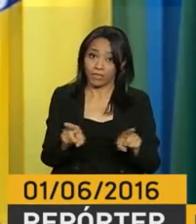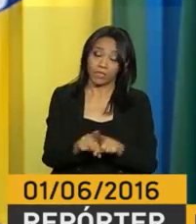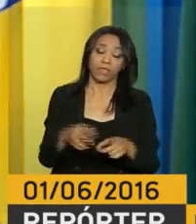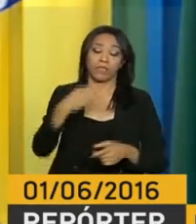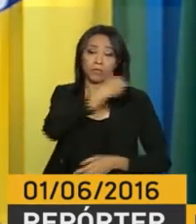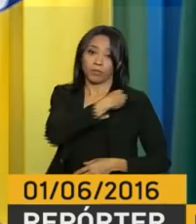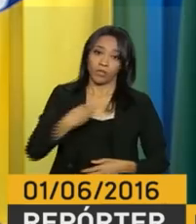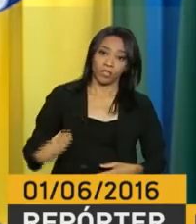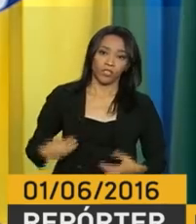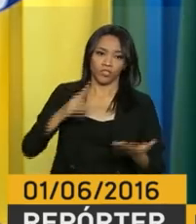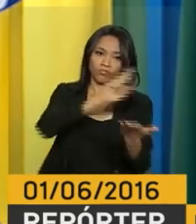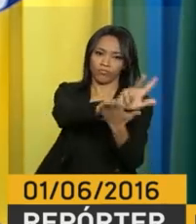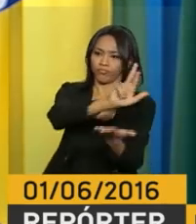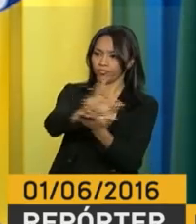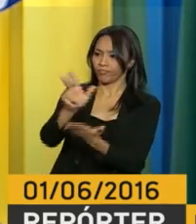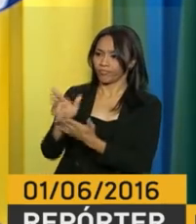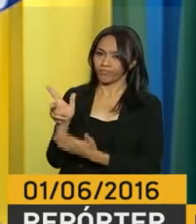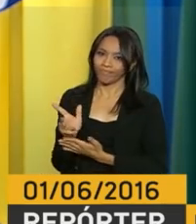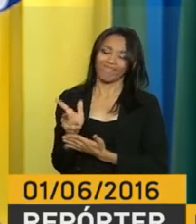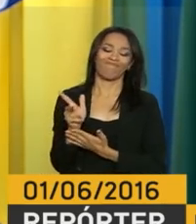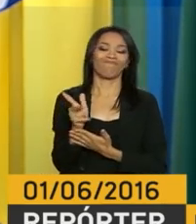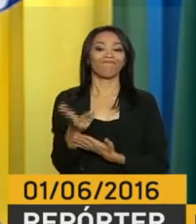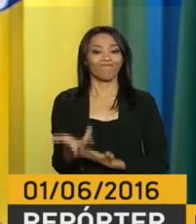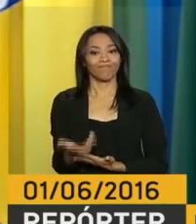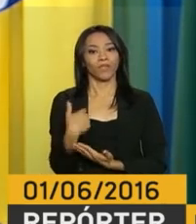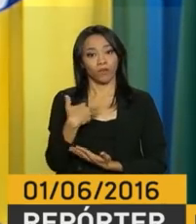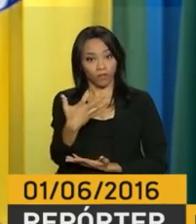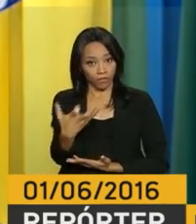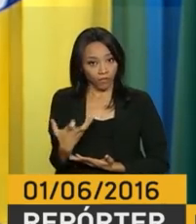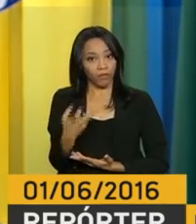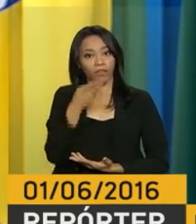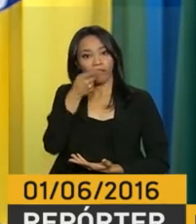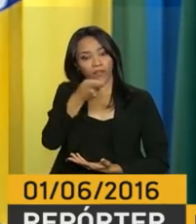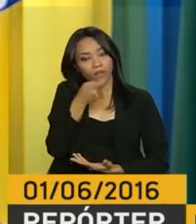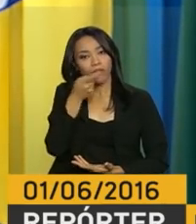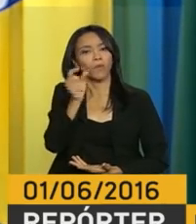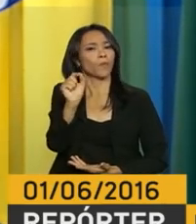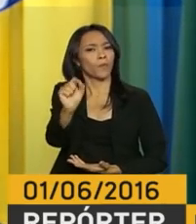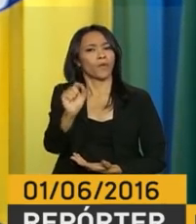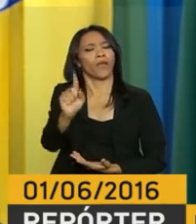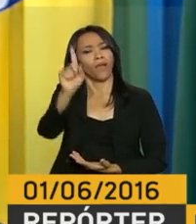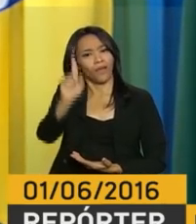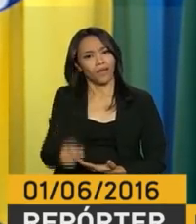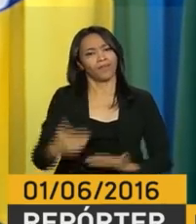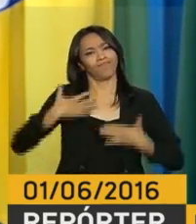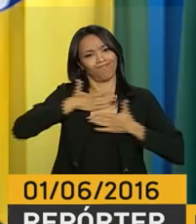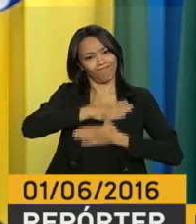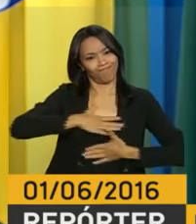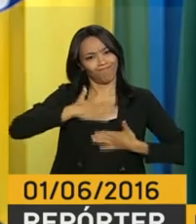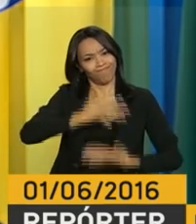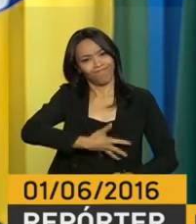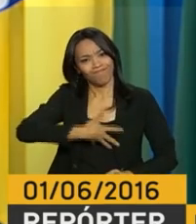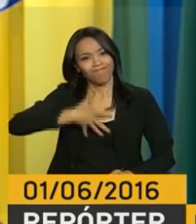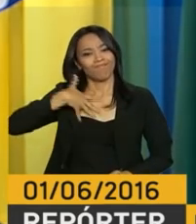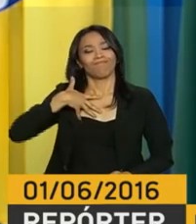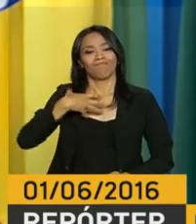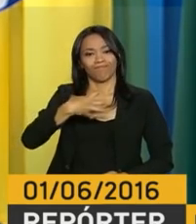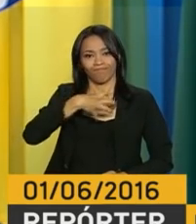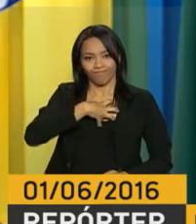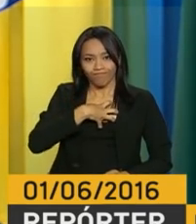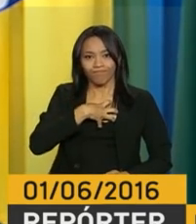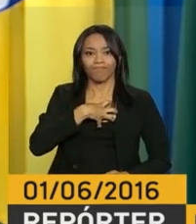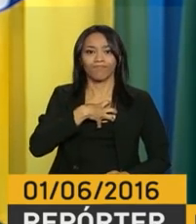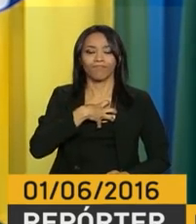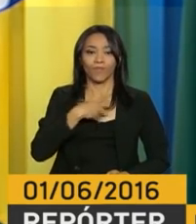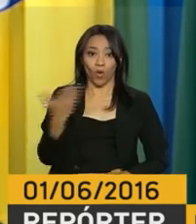Ah eu quero dizer que é com extraordinária satisfação que damos